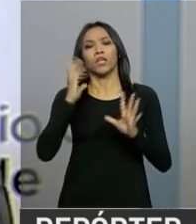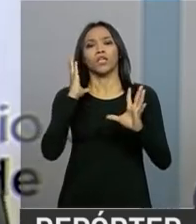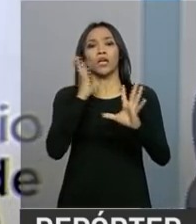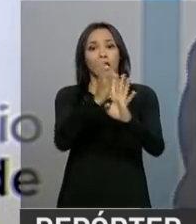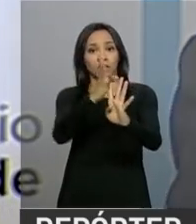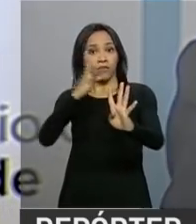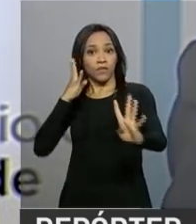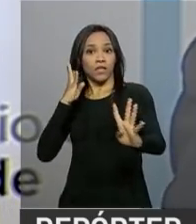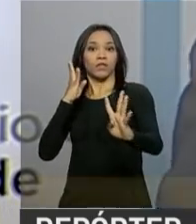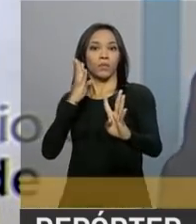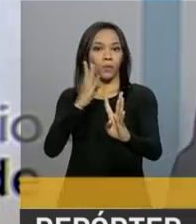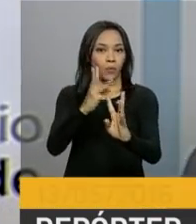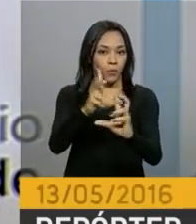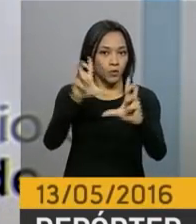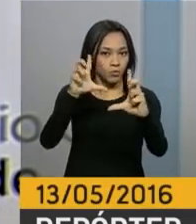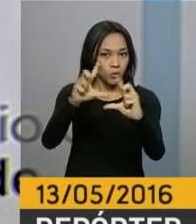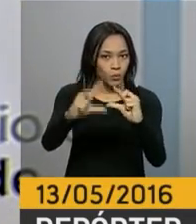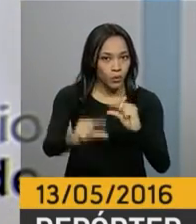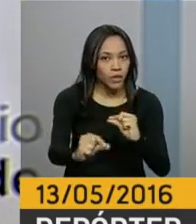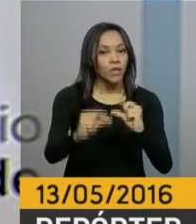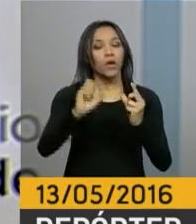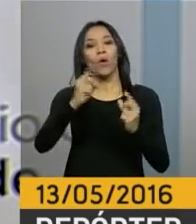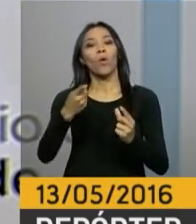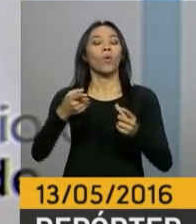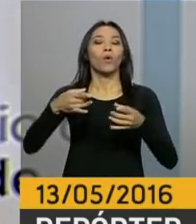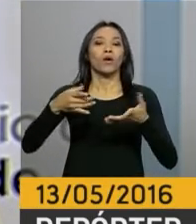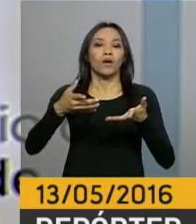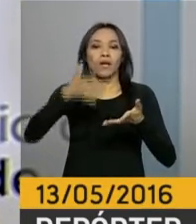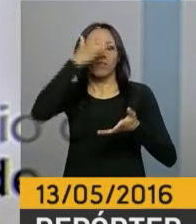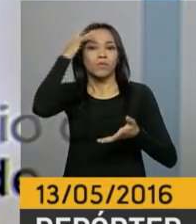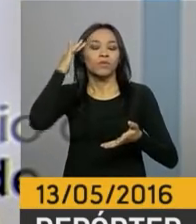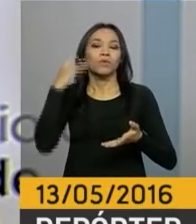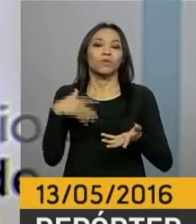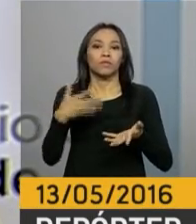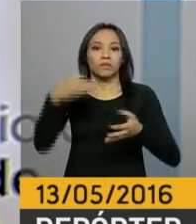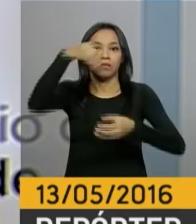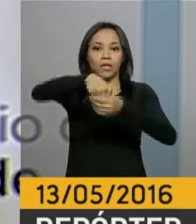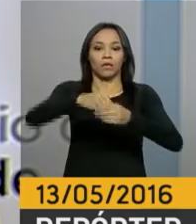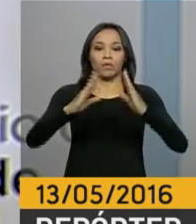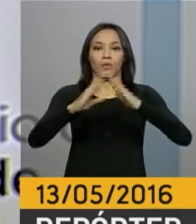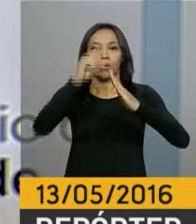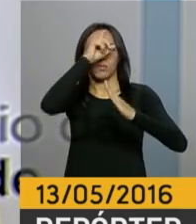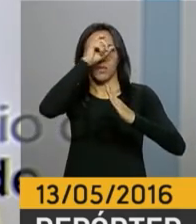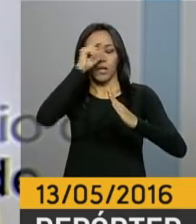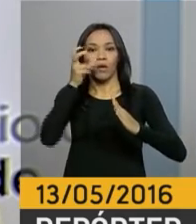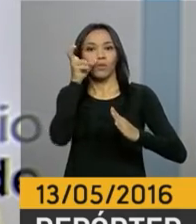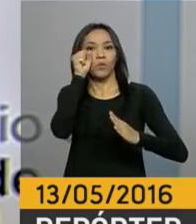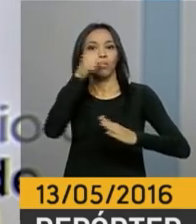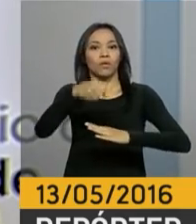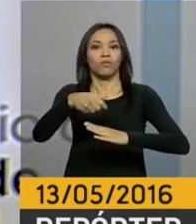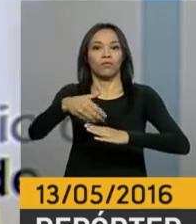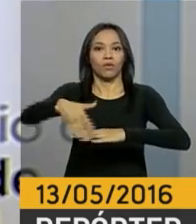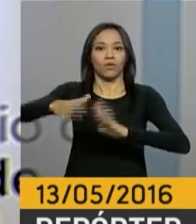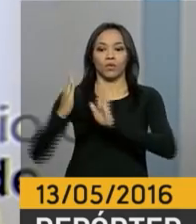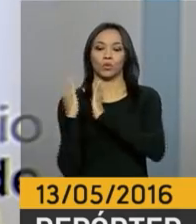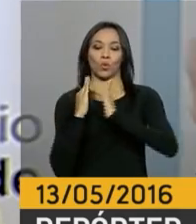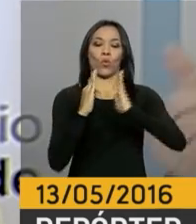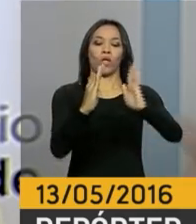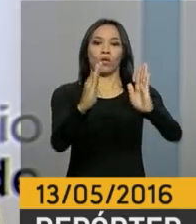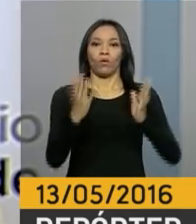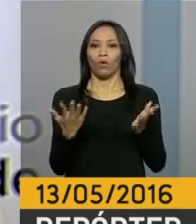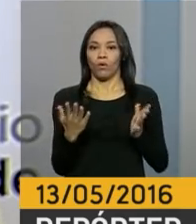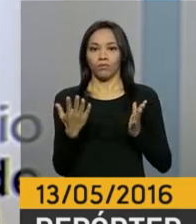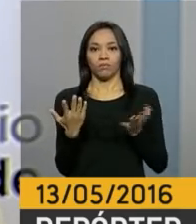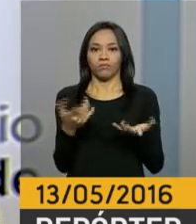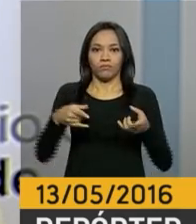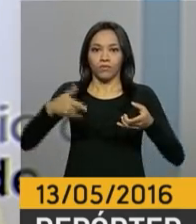macas nos corredores Mas nós vamos melhorar a a qualidade do gasto e da gestão